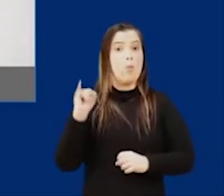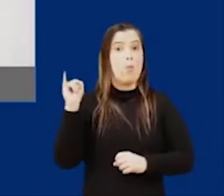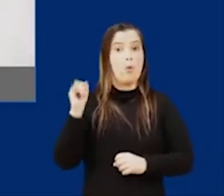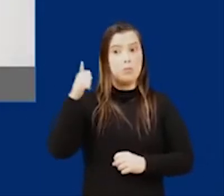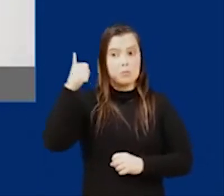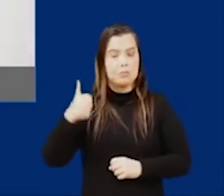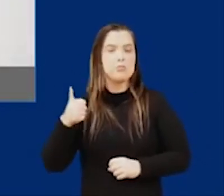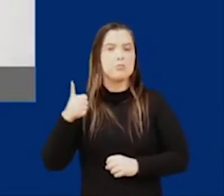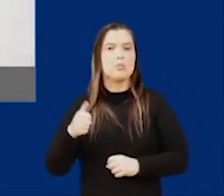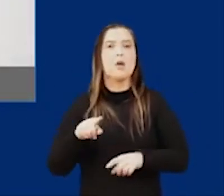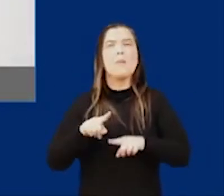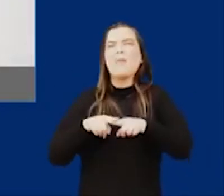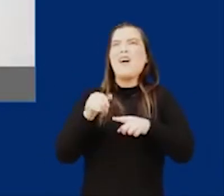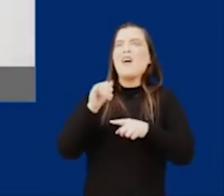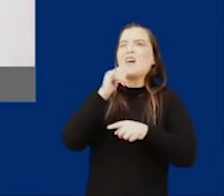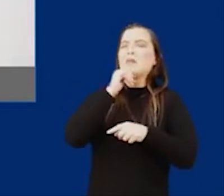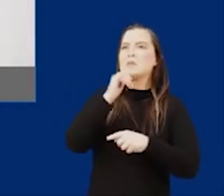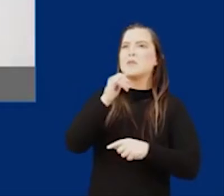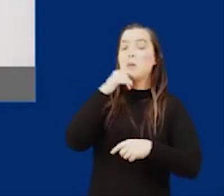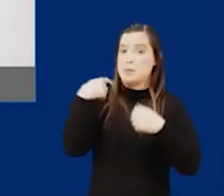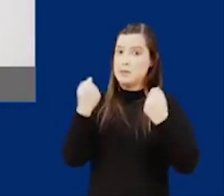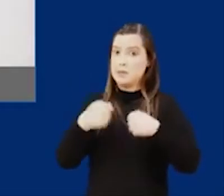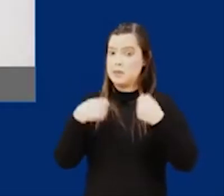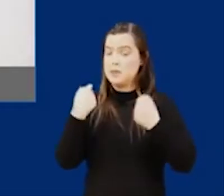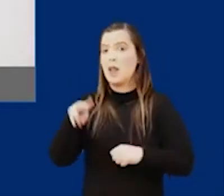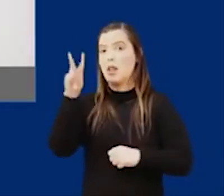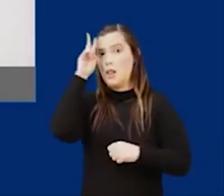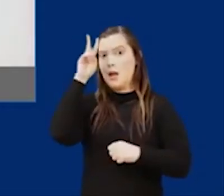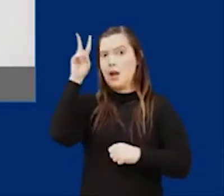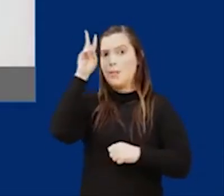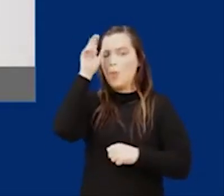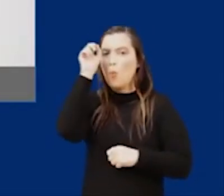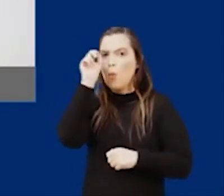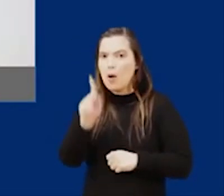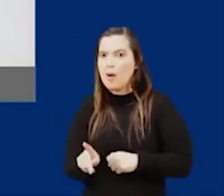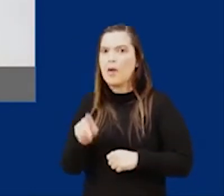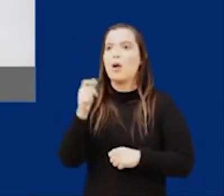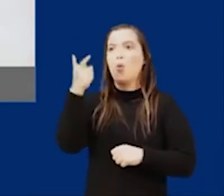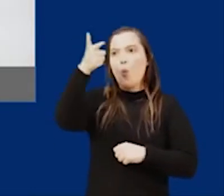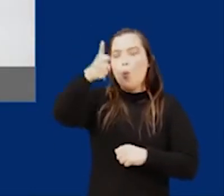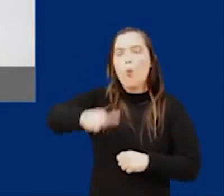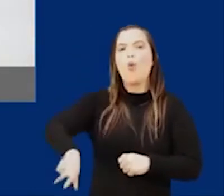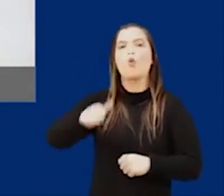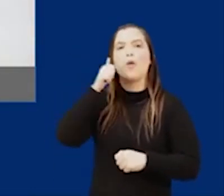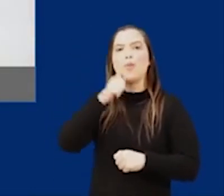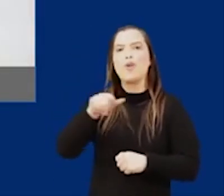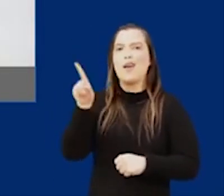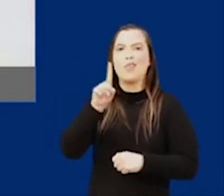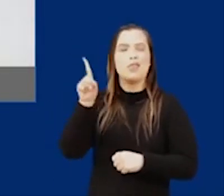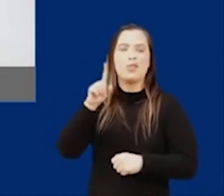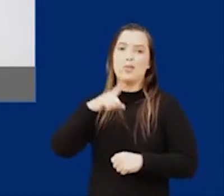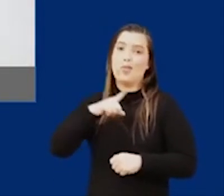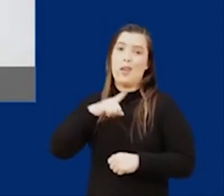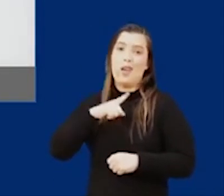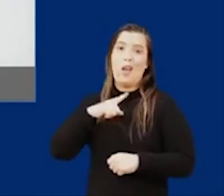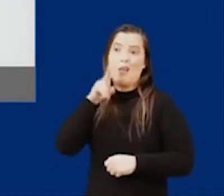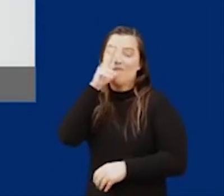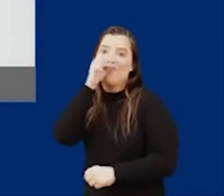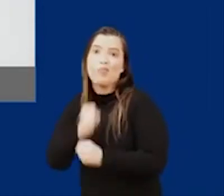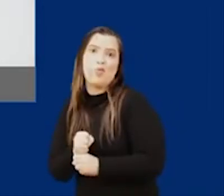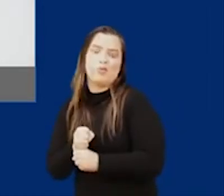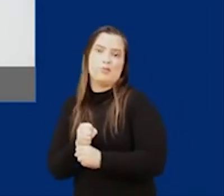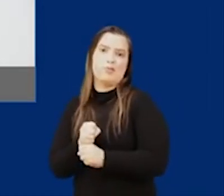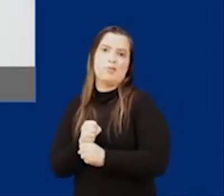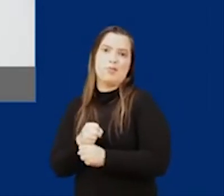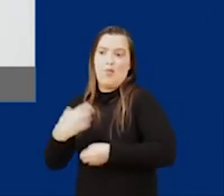positivo, mas a gente também tem que lembrar e levar em consideração algumas outras mulheres que não têm essa força, né?